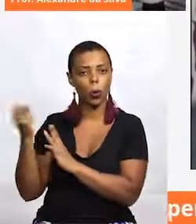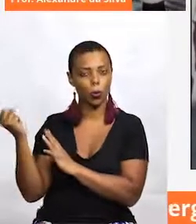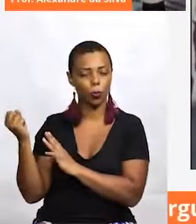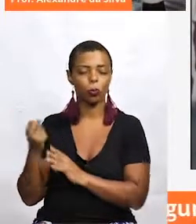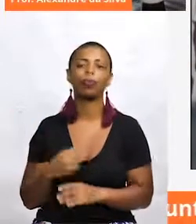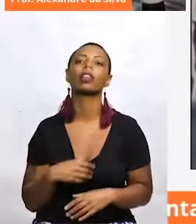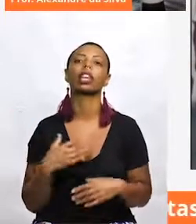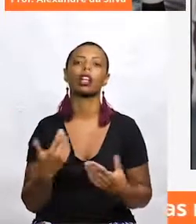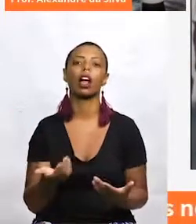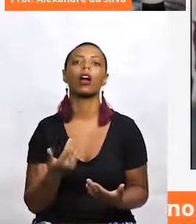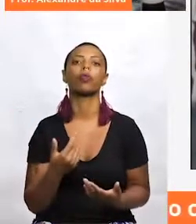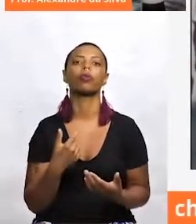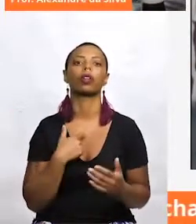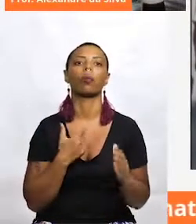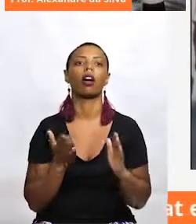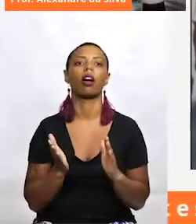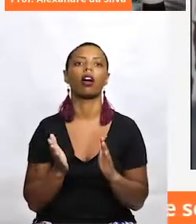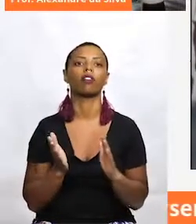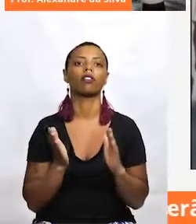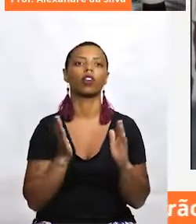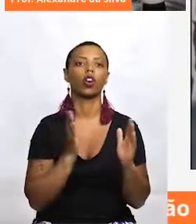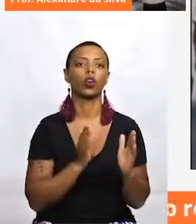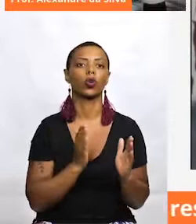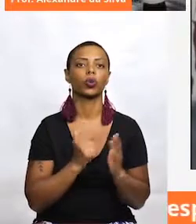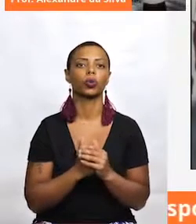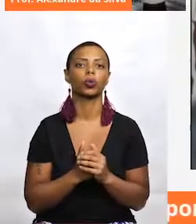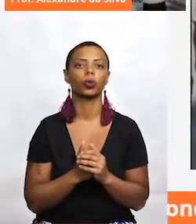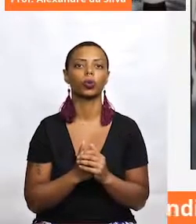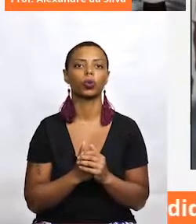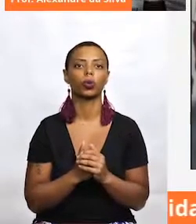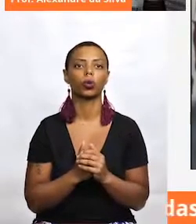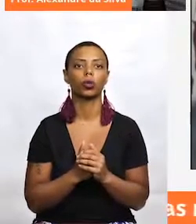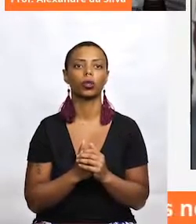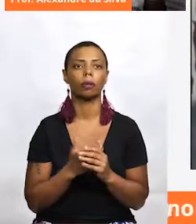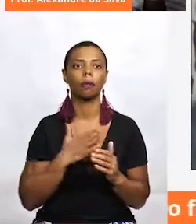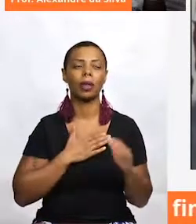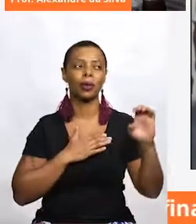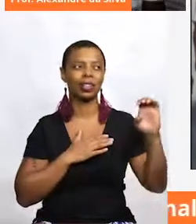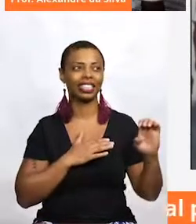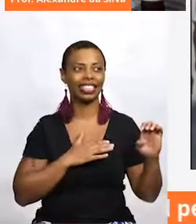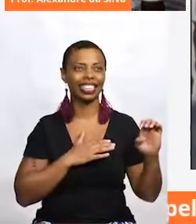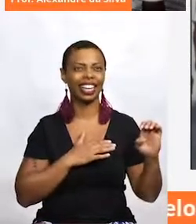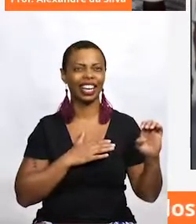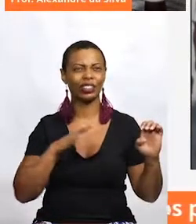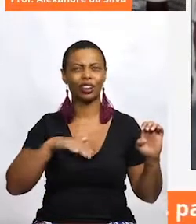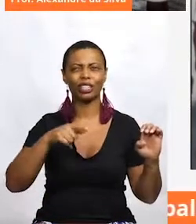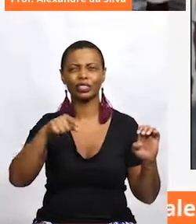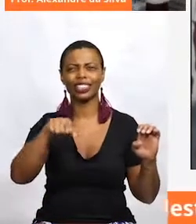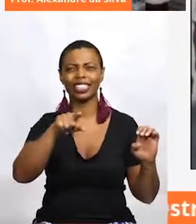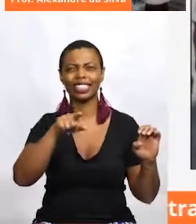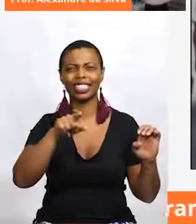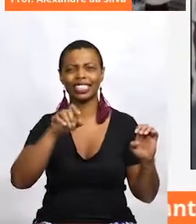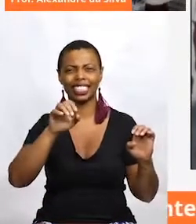Aqui é uma foto do lado esquerdo aqui inferior, meu lado esquerdo, talvez de vocês também, falando